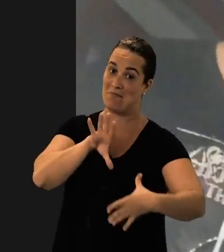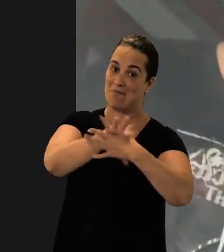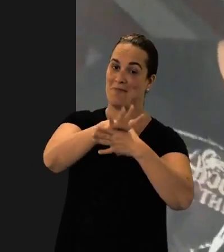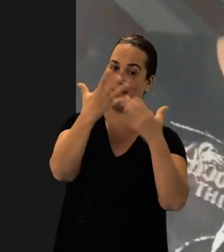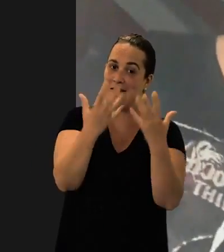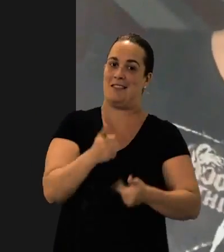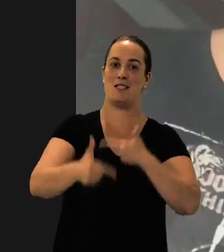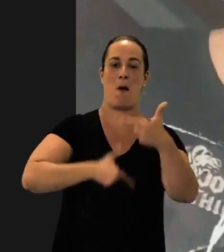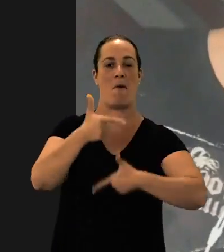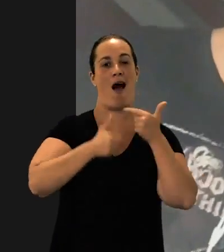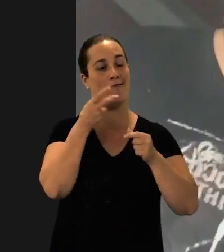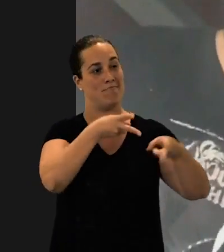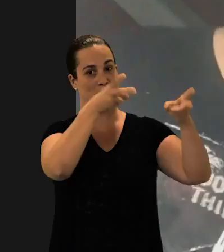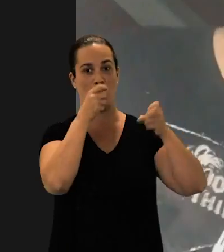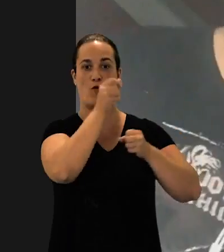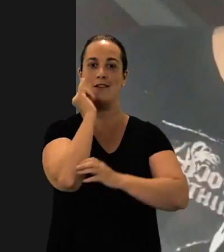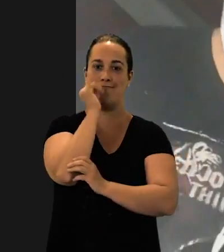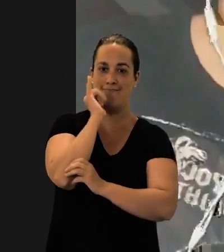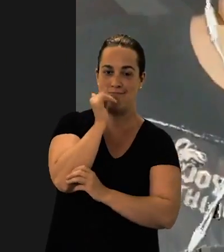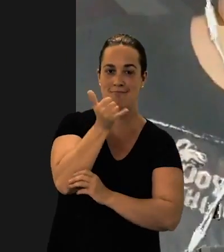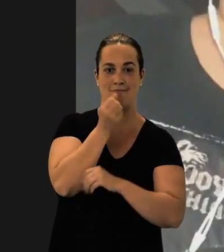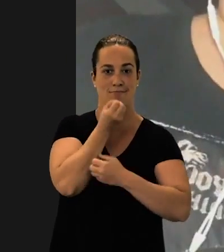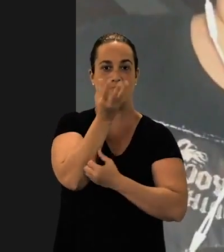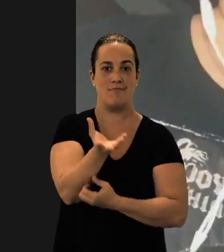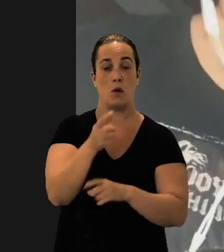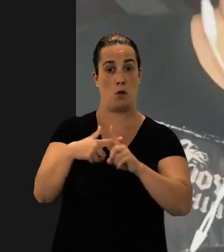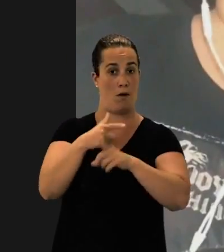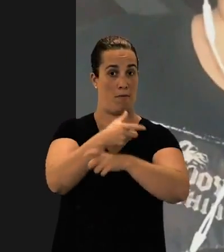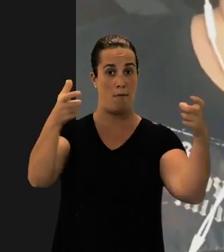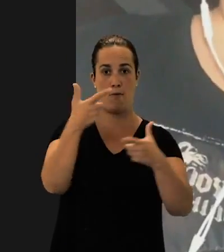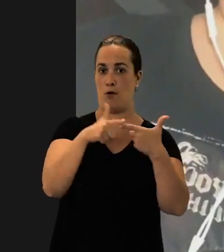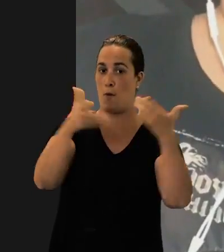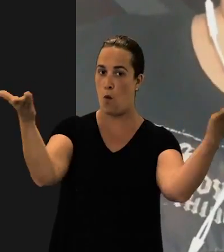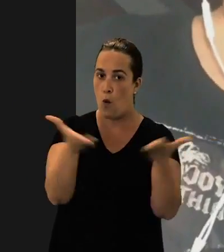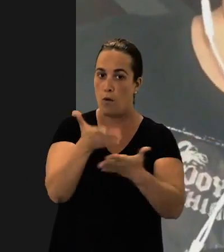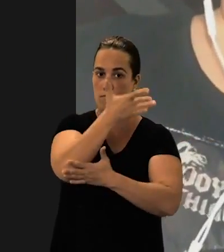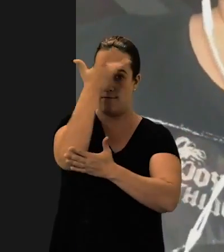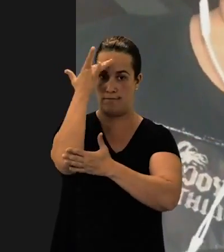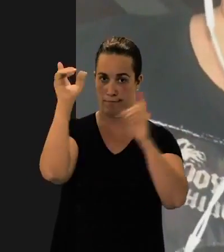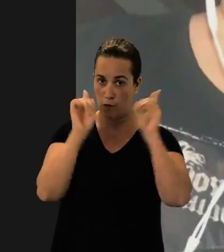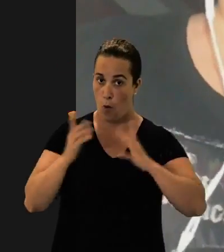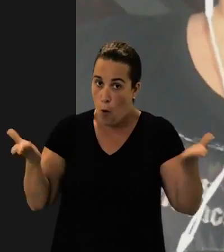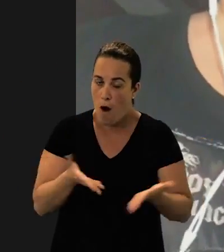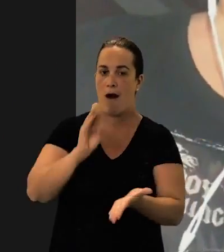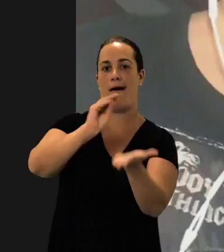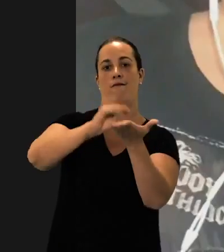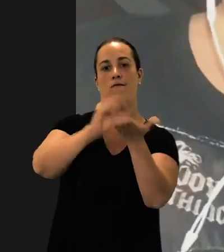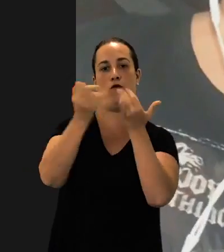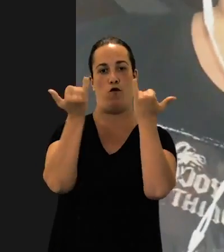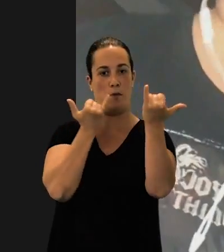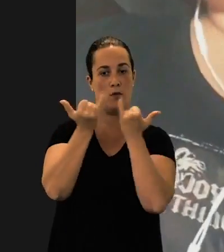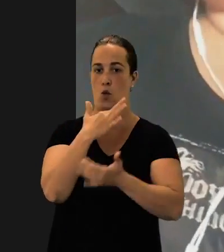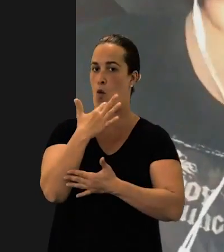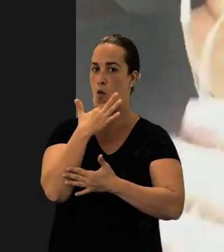trabalho a partir dessa declaração, desse depoimento de vocês. Porque o maior problema do deficiente no Brasil hoje é ainda a falta de